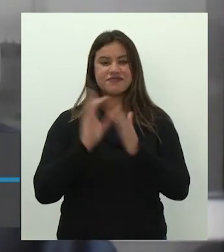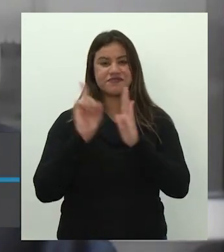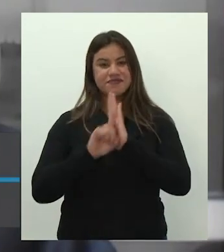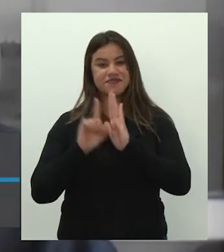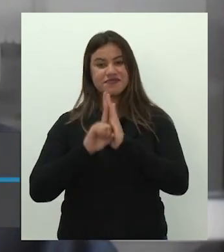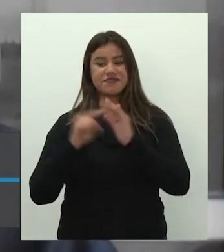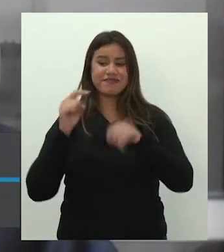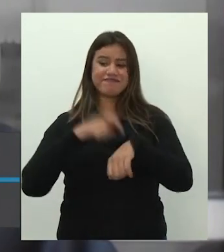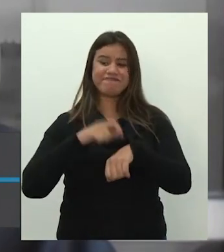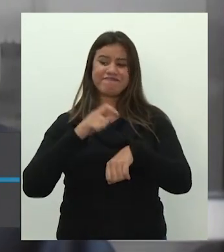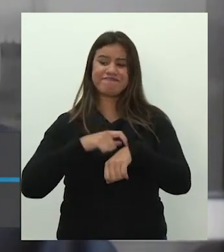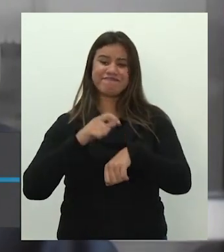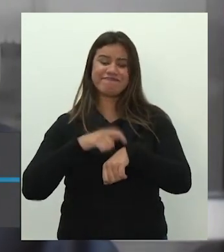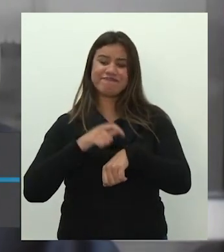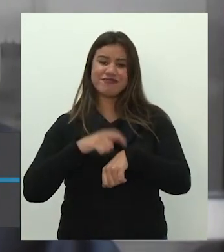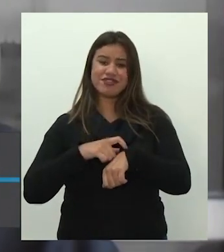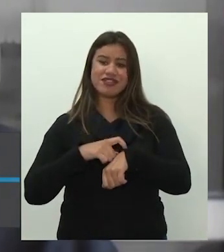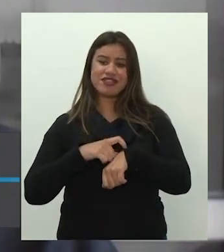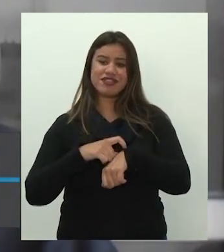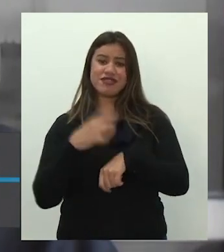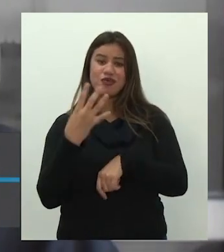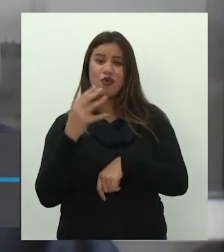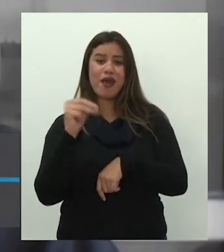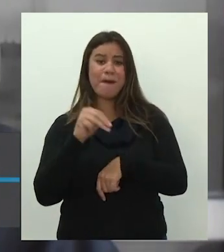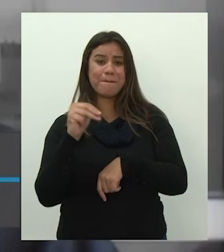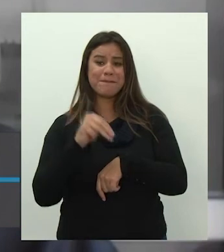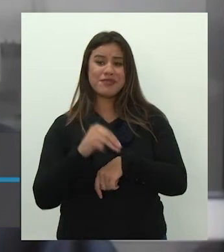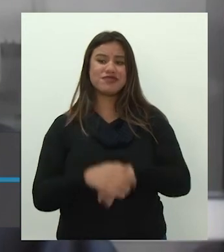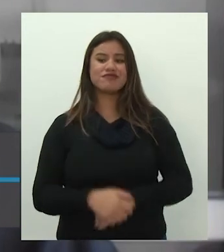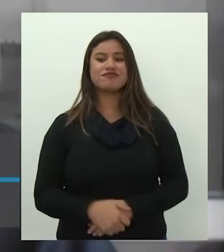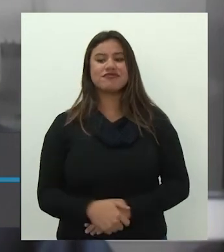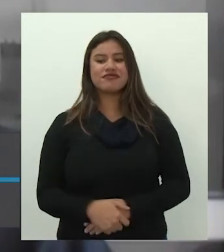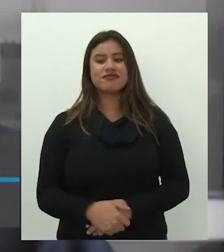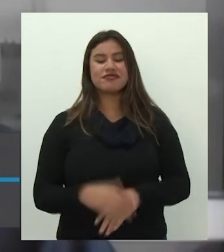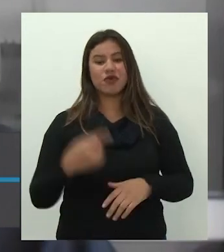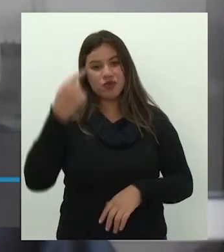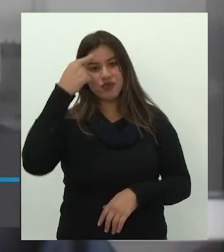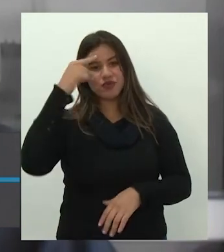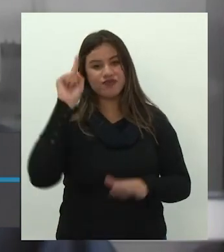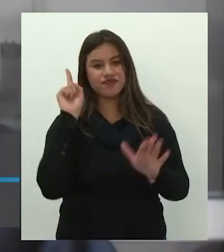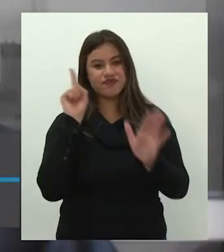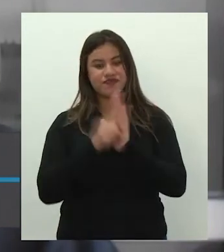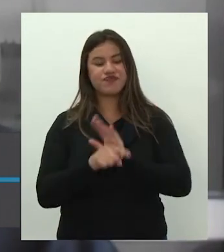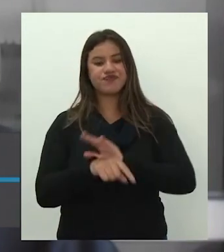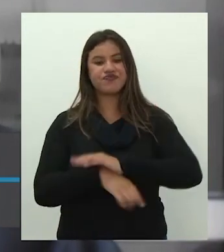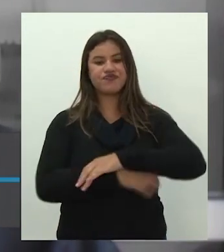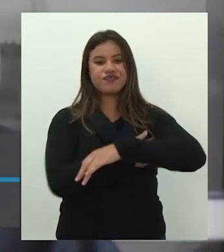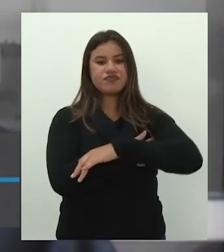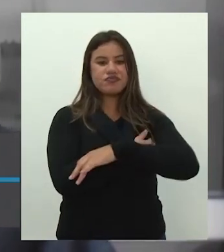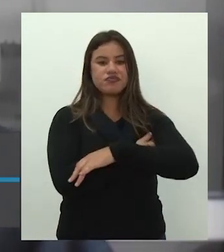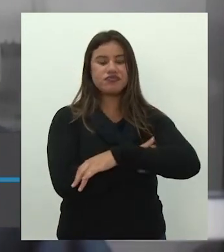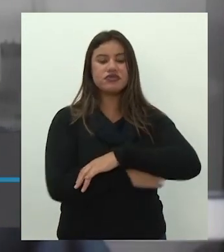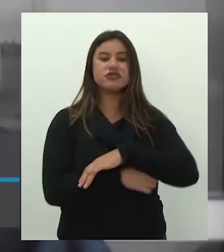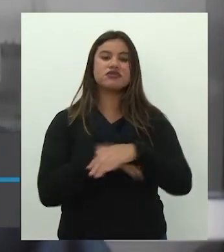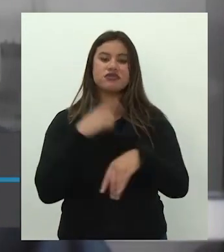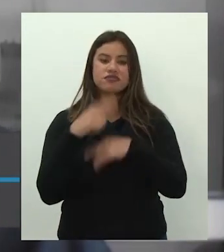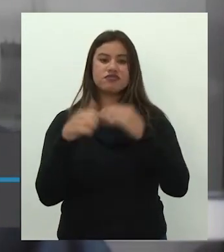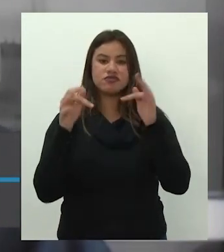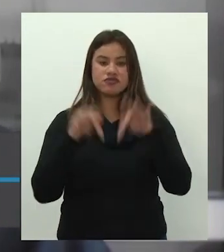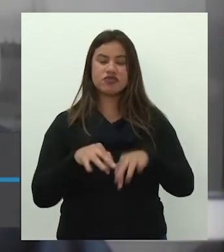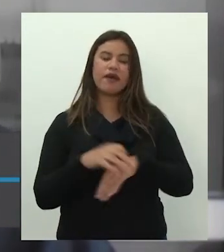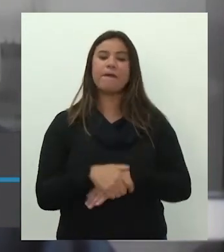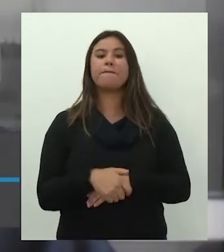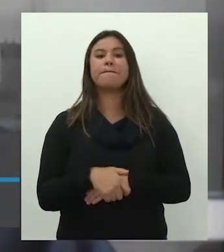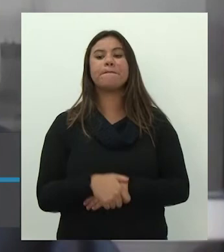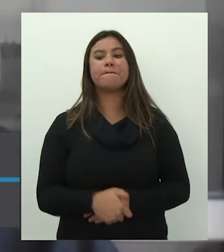pelo nosso tempo, a gente tem aí 4 minutinhos, né? Então, vou fazer aqui a última pergunta, vou passar para as considerações finais, doutora